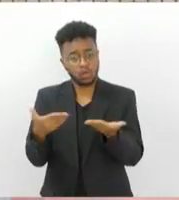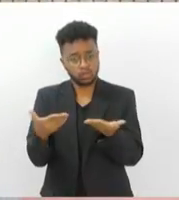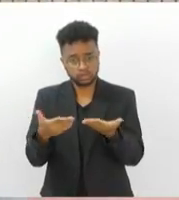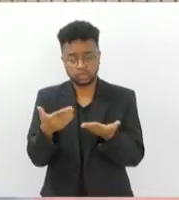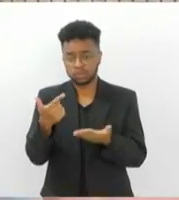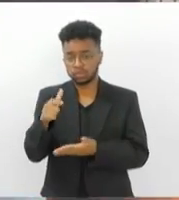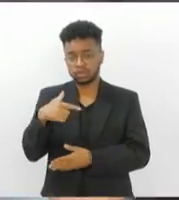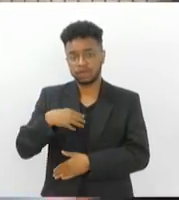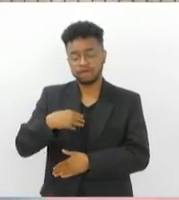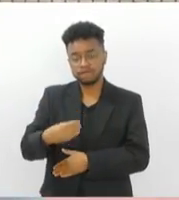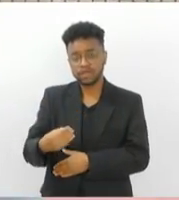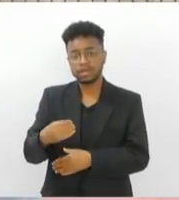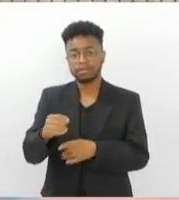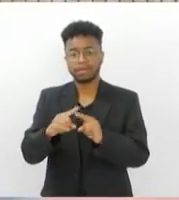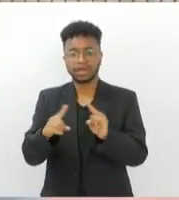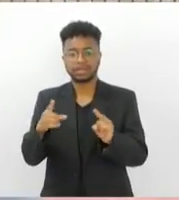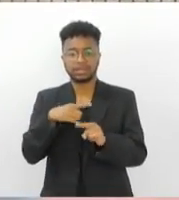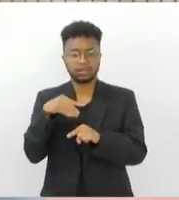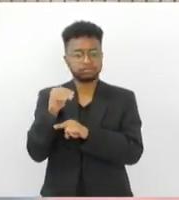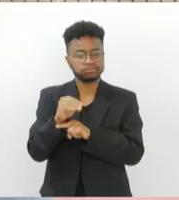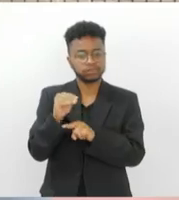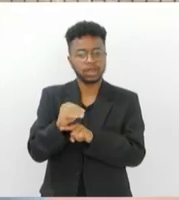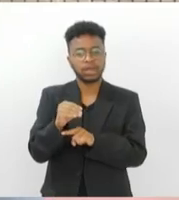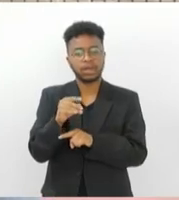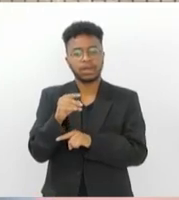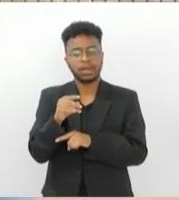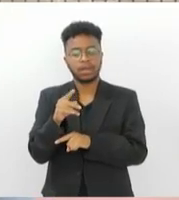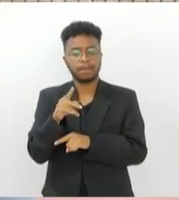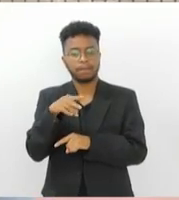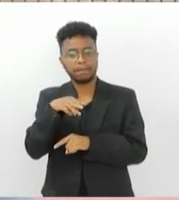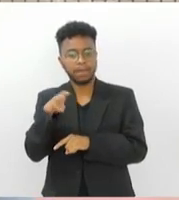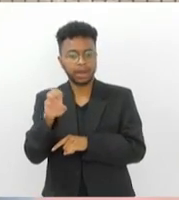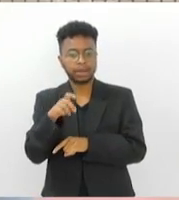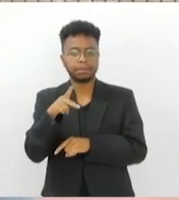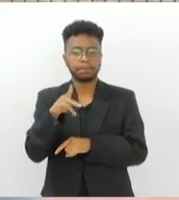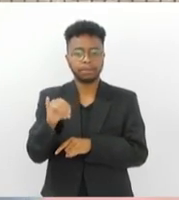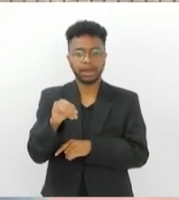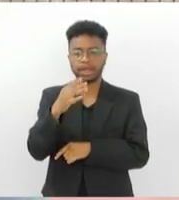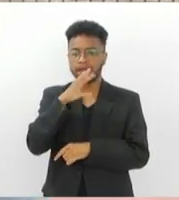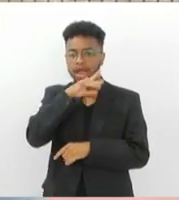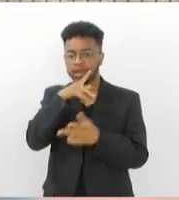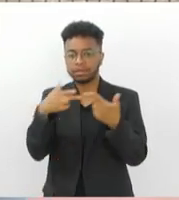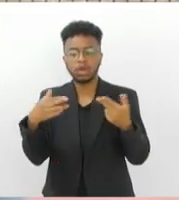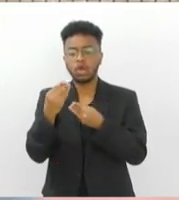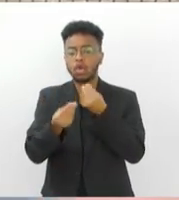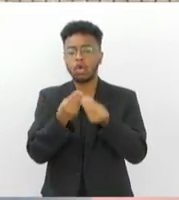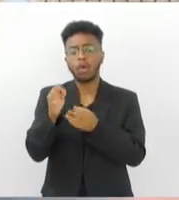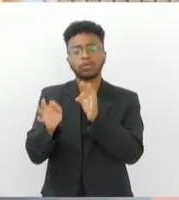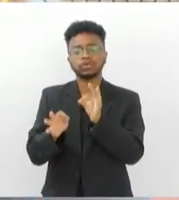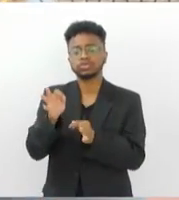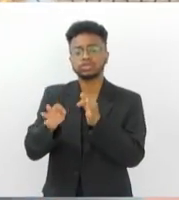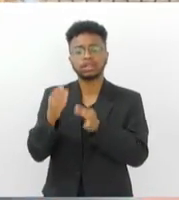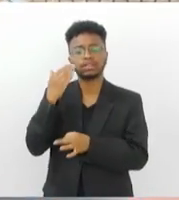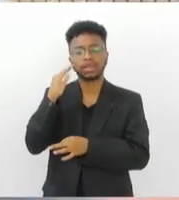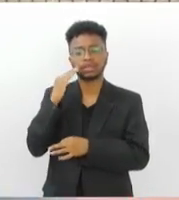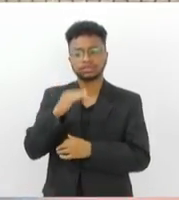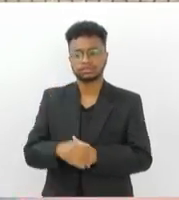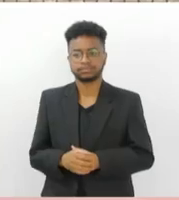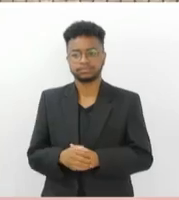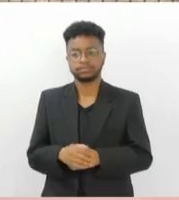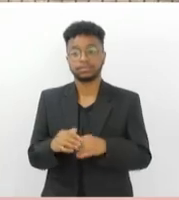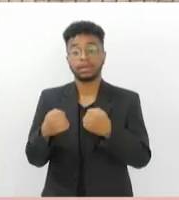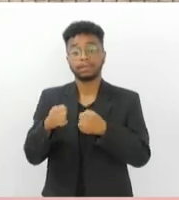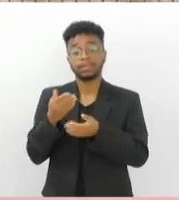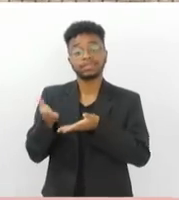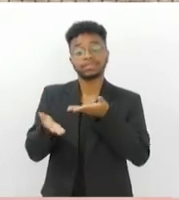acabam sendo uma mãe ou pai de um pet como é que é essa situação como a justiça reconhece essa situação então é o tratamento que tem que ser